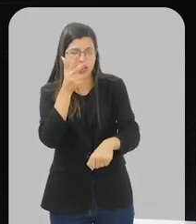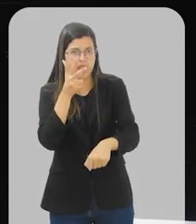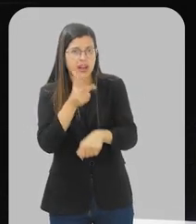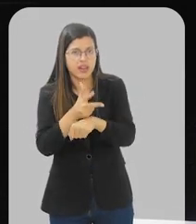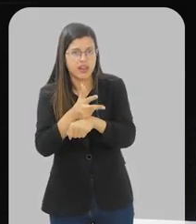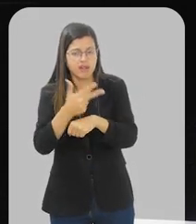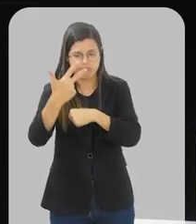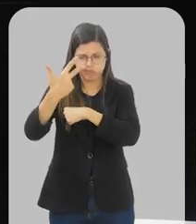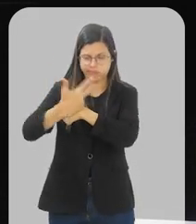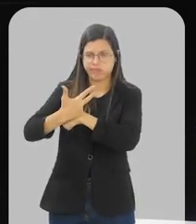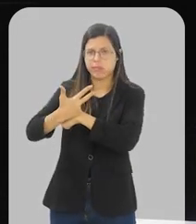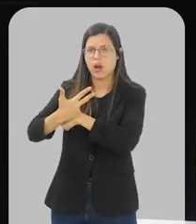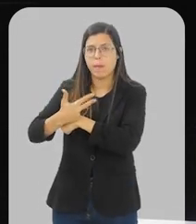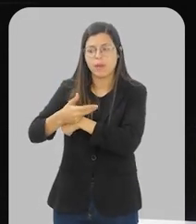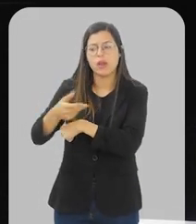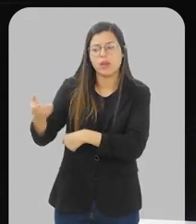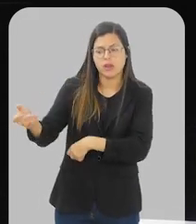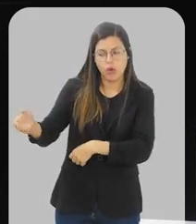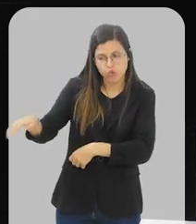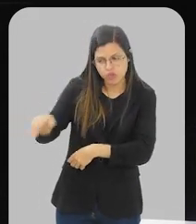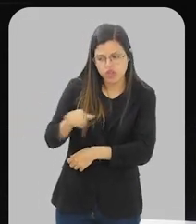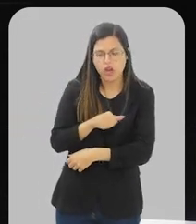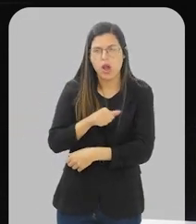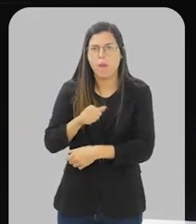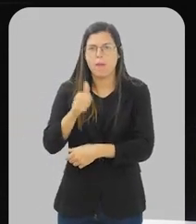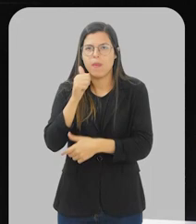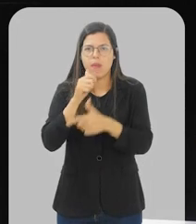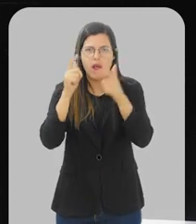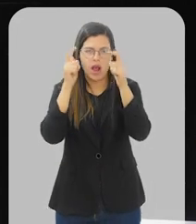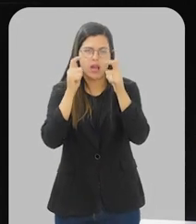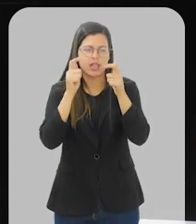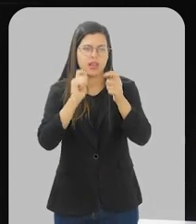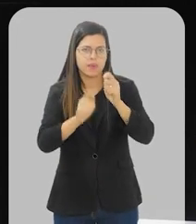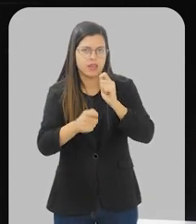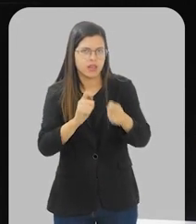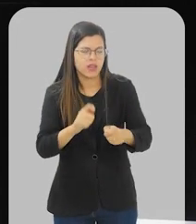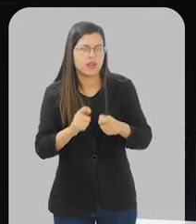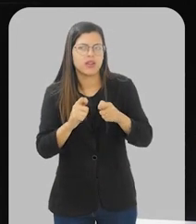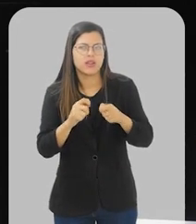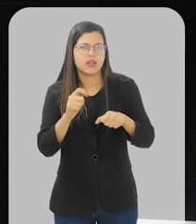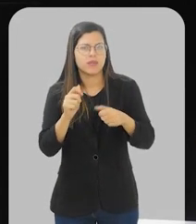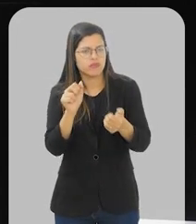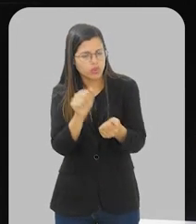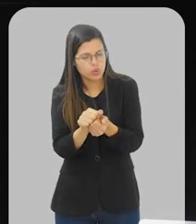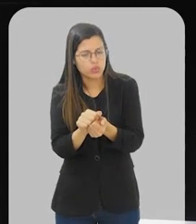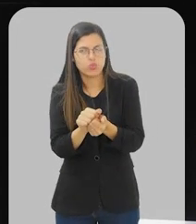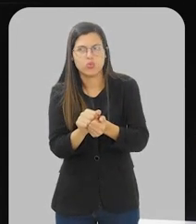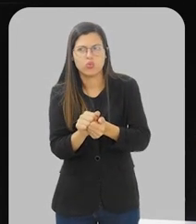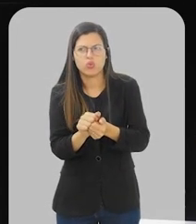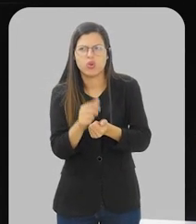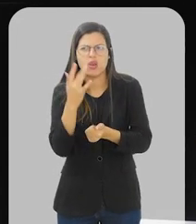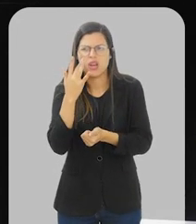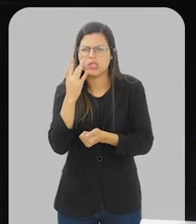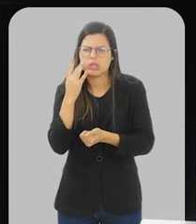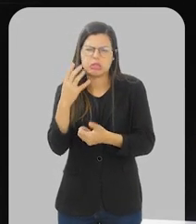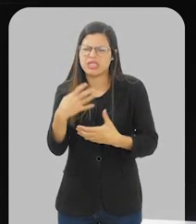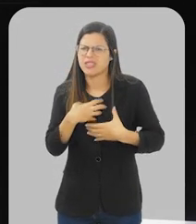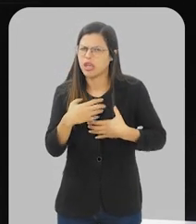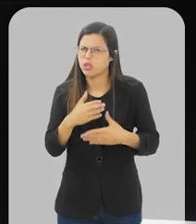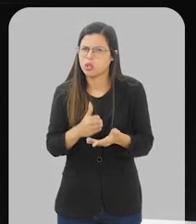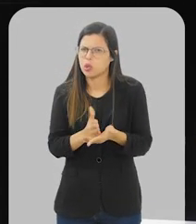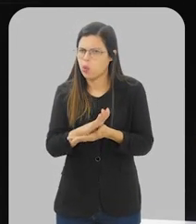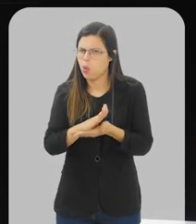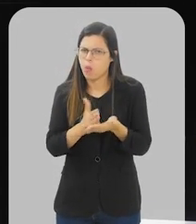primeiro a puxar a rainha de bateria para sambar comigo, para compartilhar aquele momento. Eu acho que ela não se